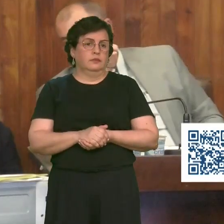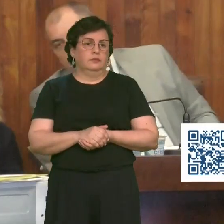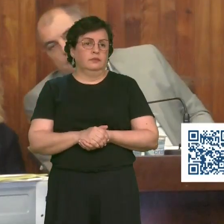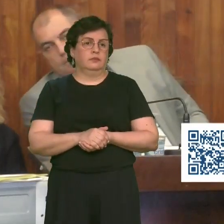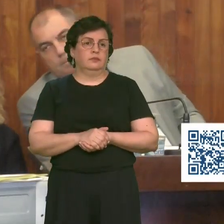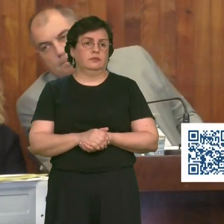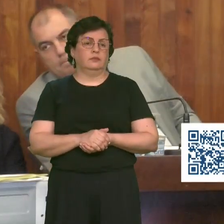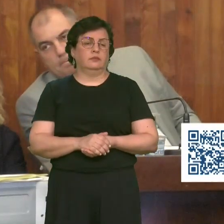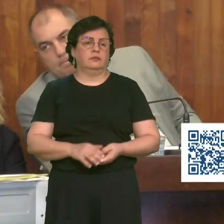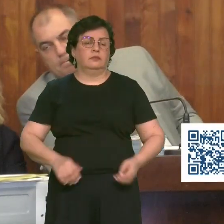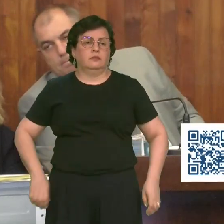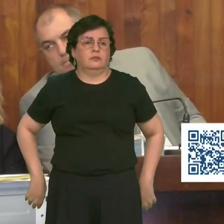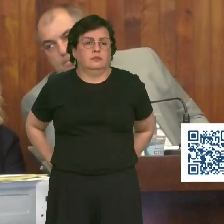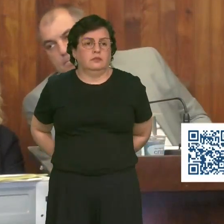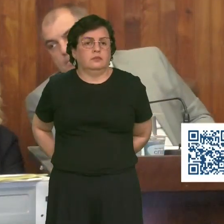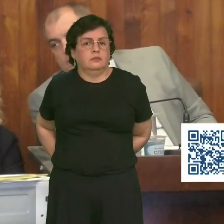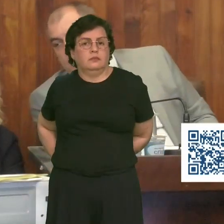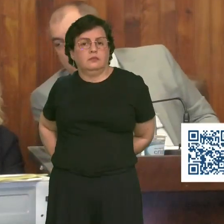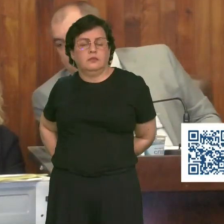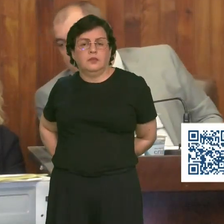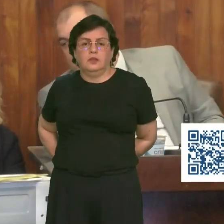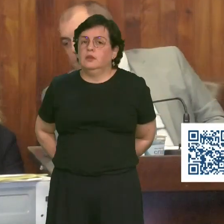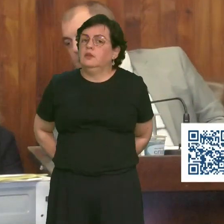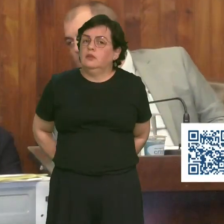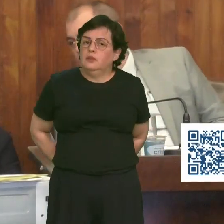frente ao seu re